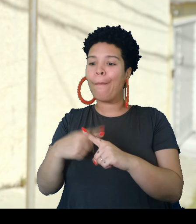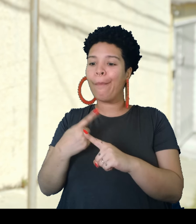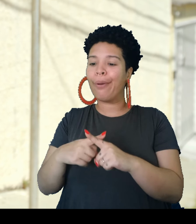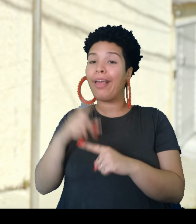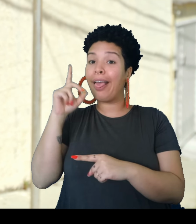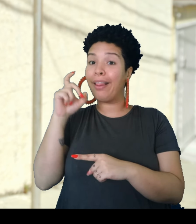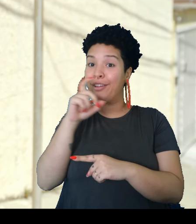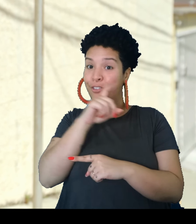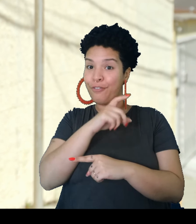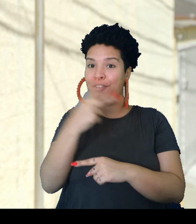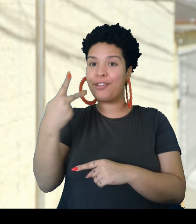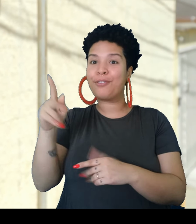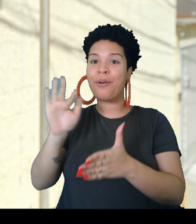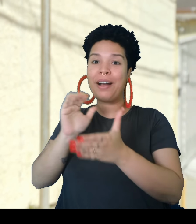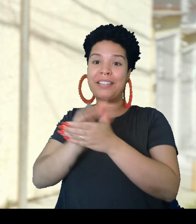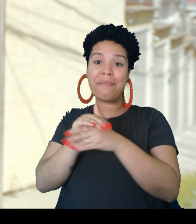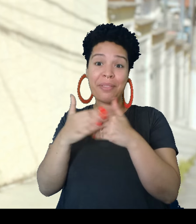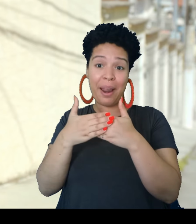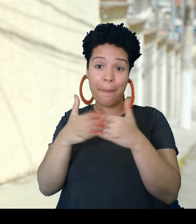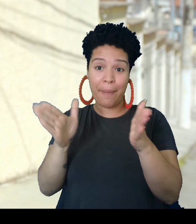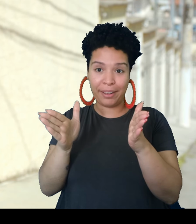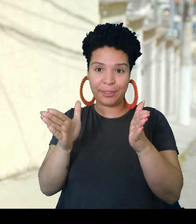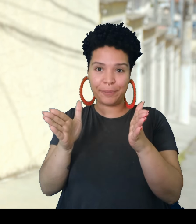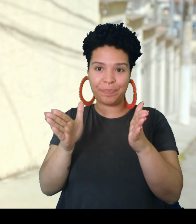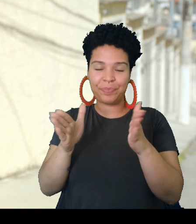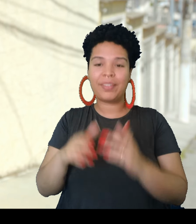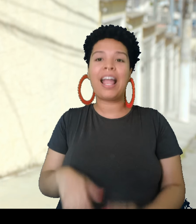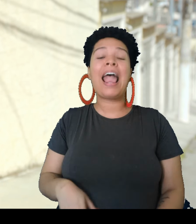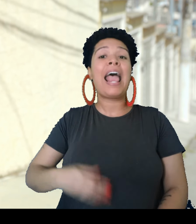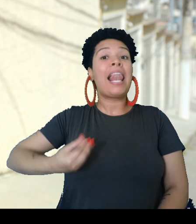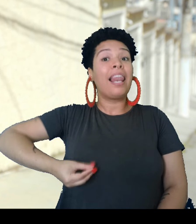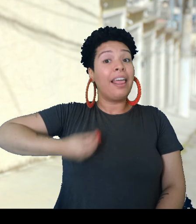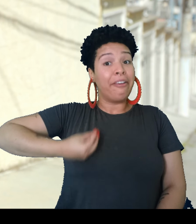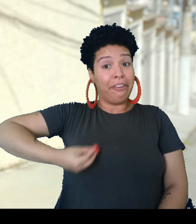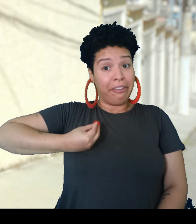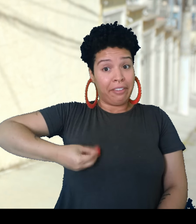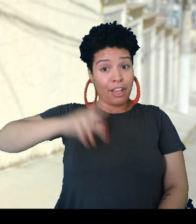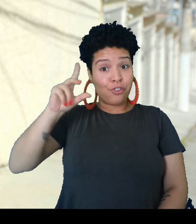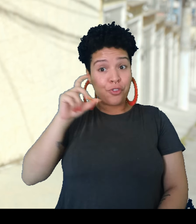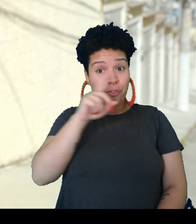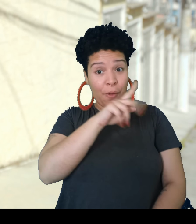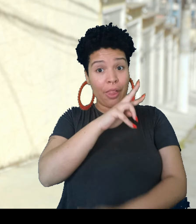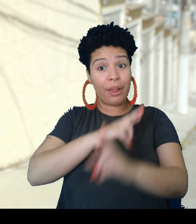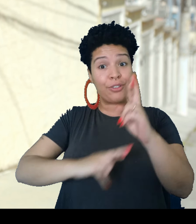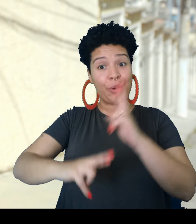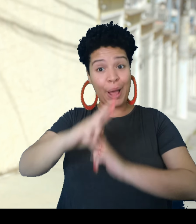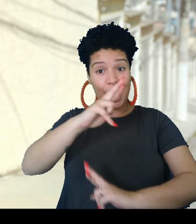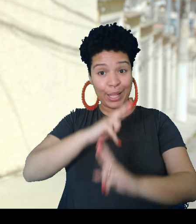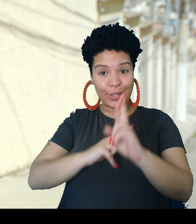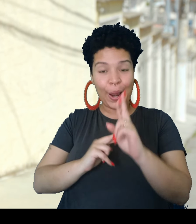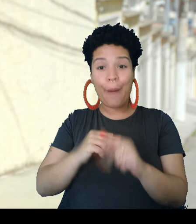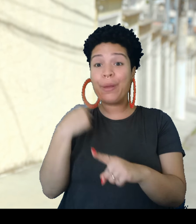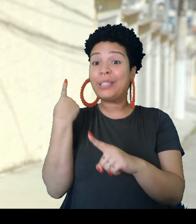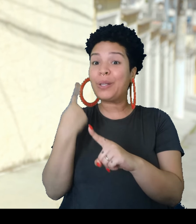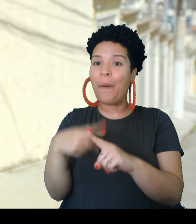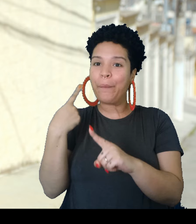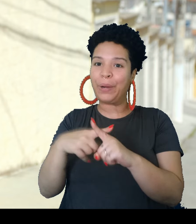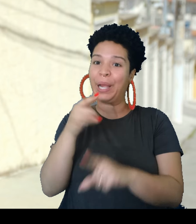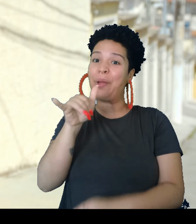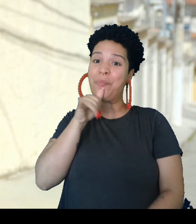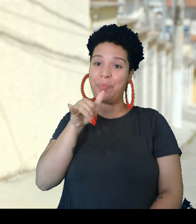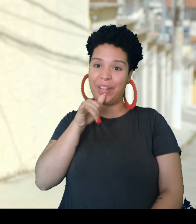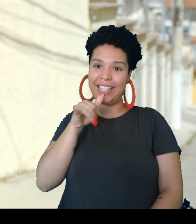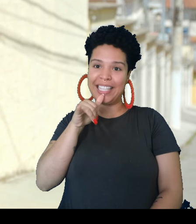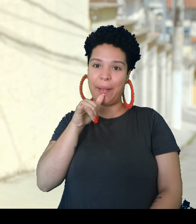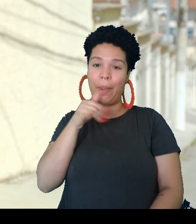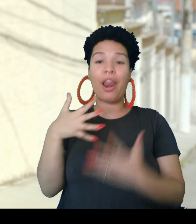vida de Beauvoir foi repleta de polêmicas, principalmente envolvendo relacionamentos e alegações de supostas